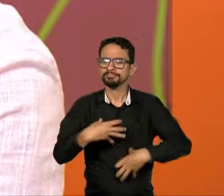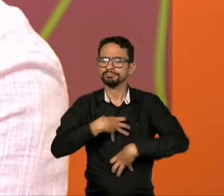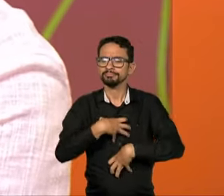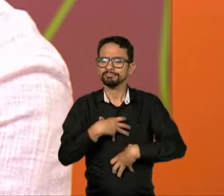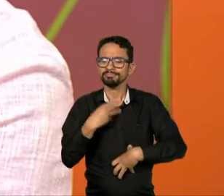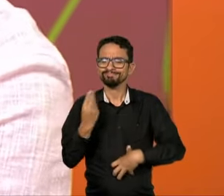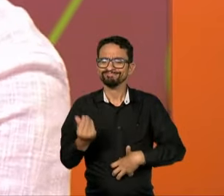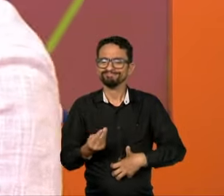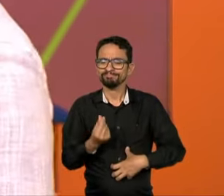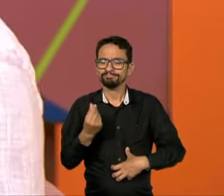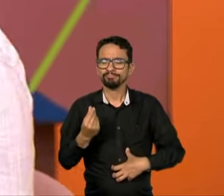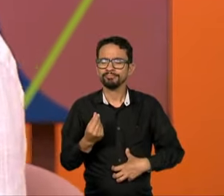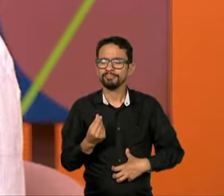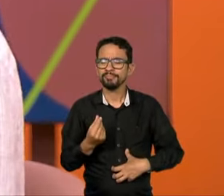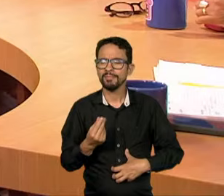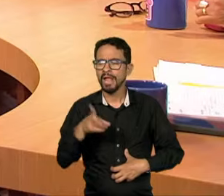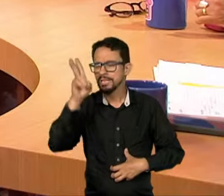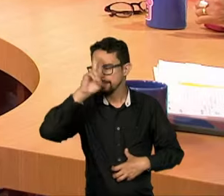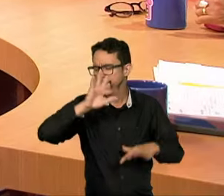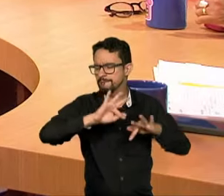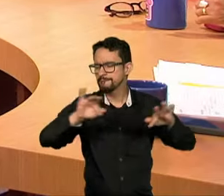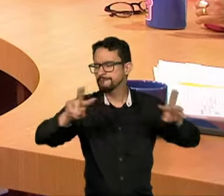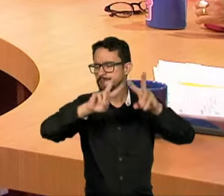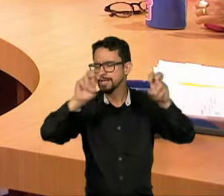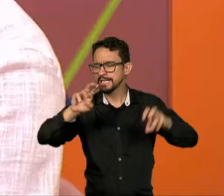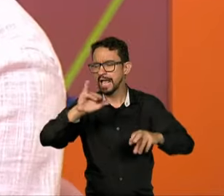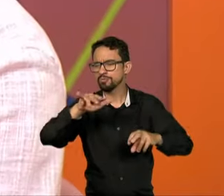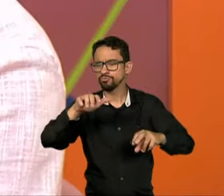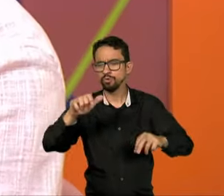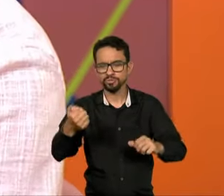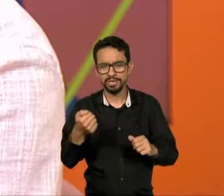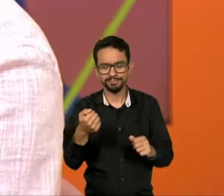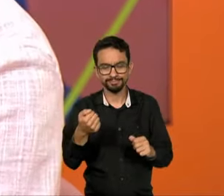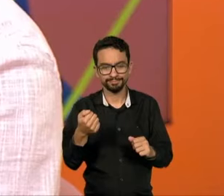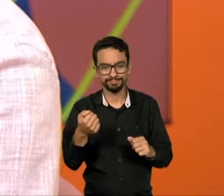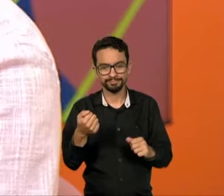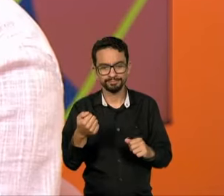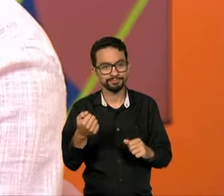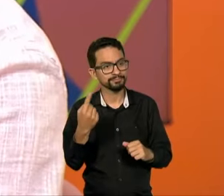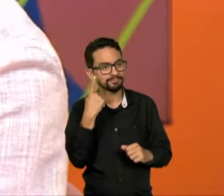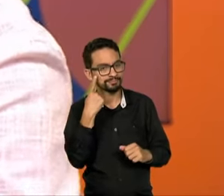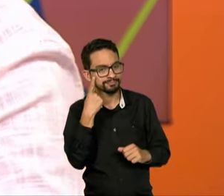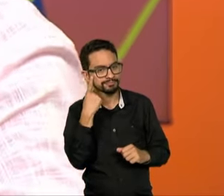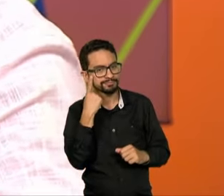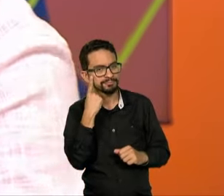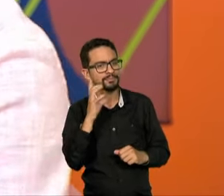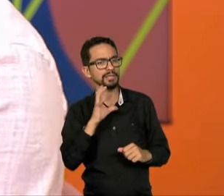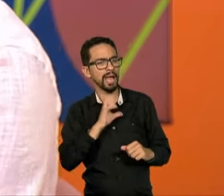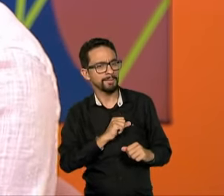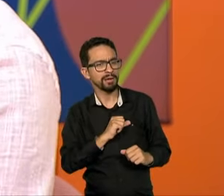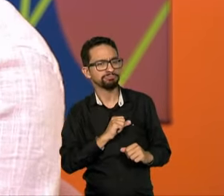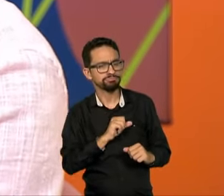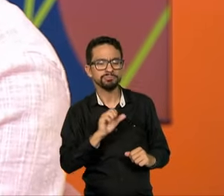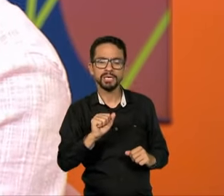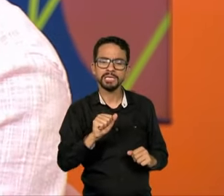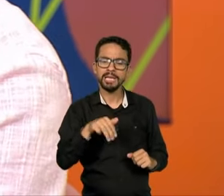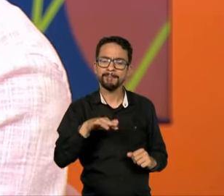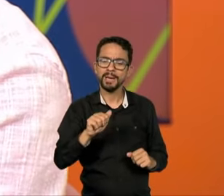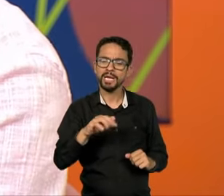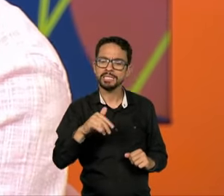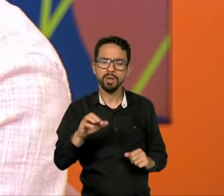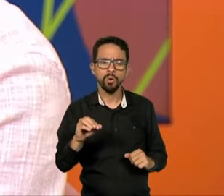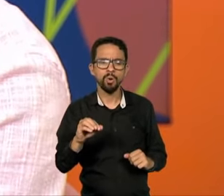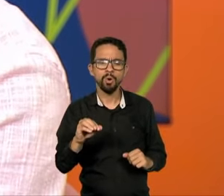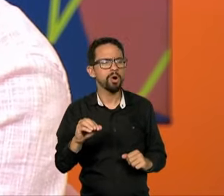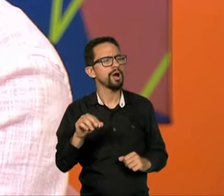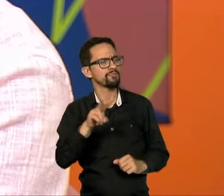jeito... Eu me lembrava de uma frase do Cazuza que era assim, a gente amava ouvir Jamelão, por exemplo, a gente adorava samba-canção, né? E aí ele falava